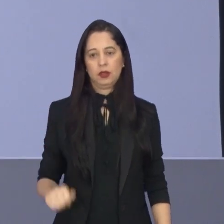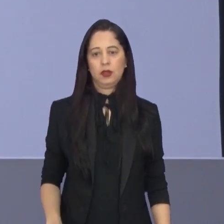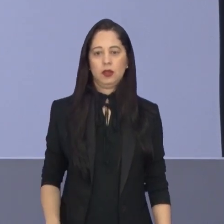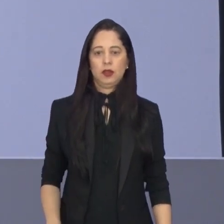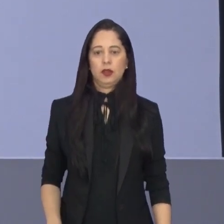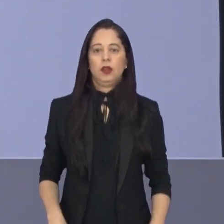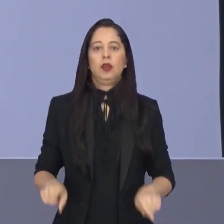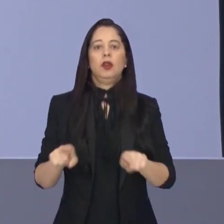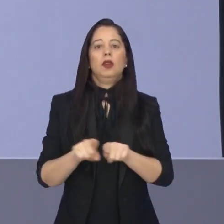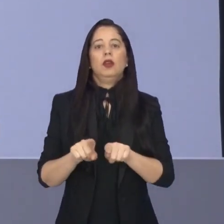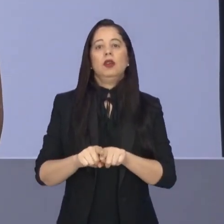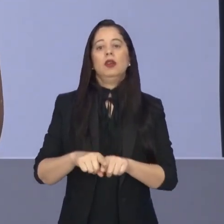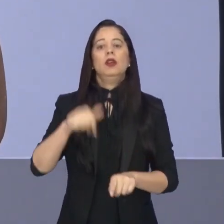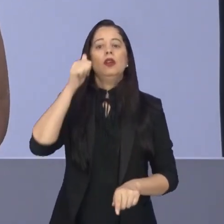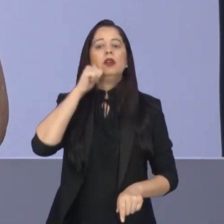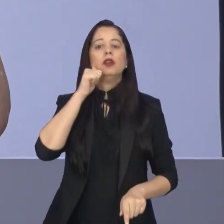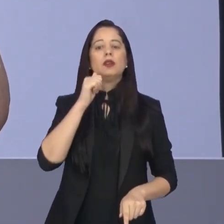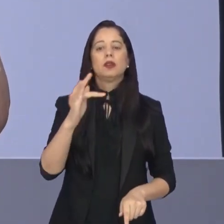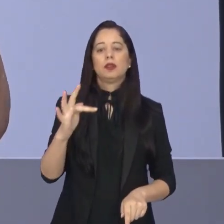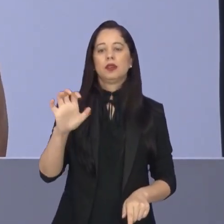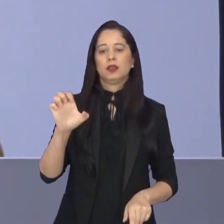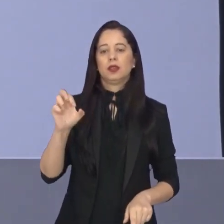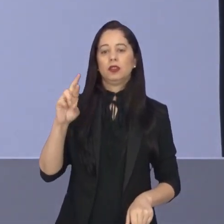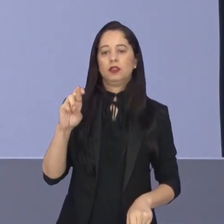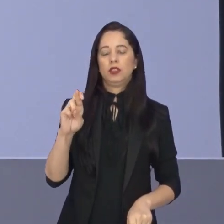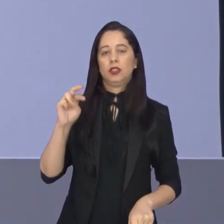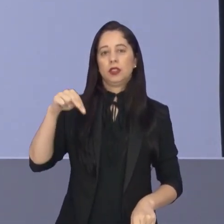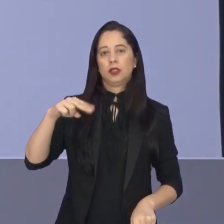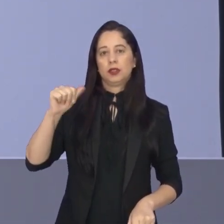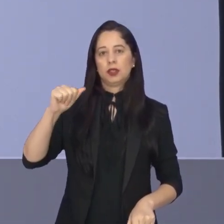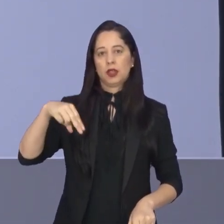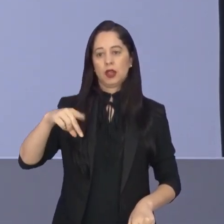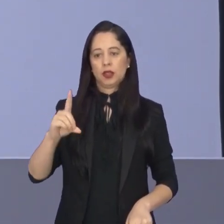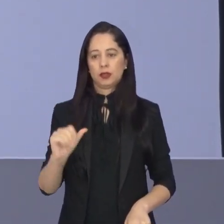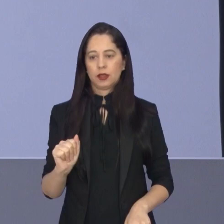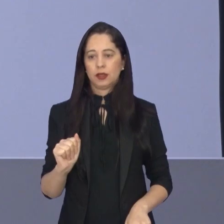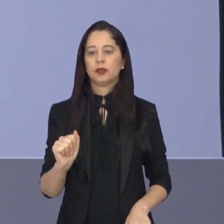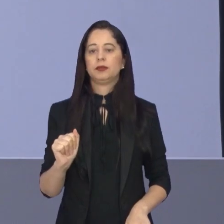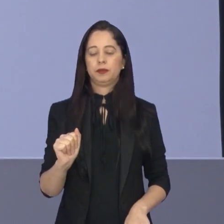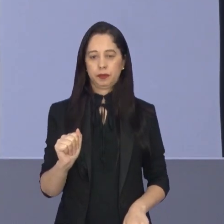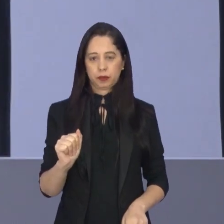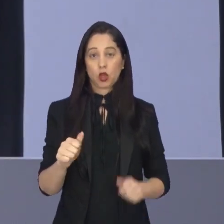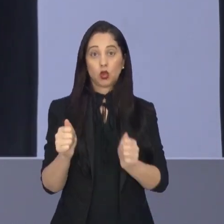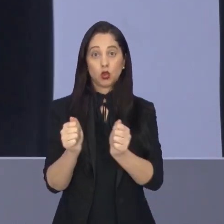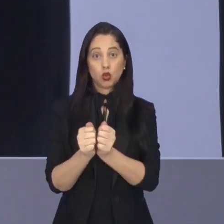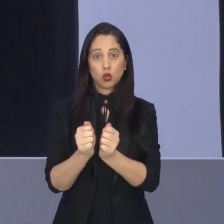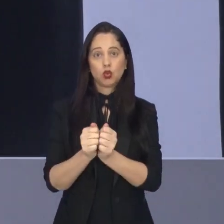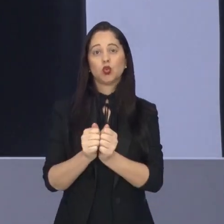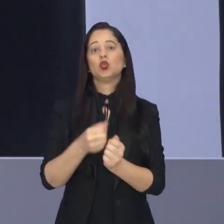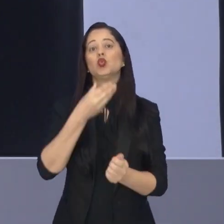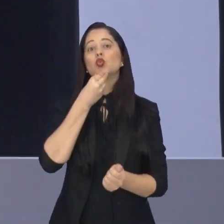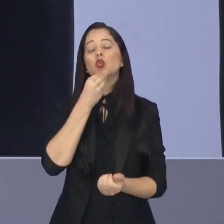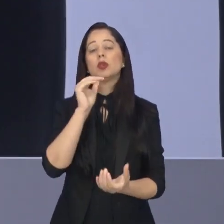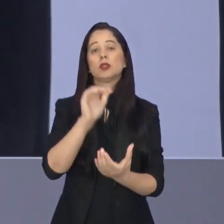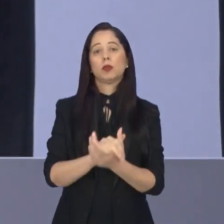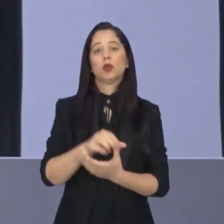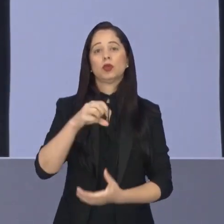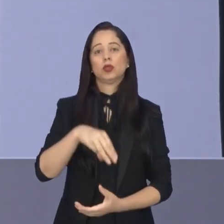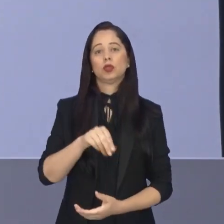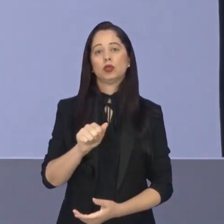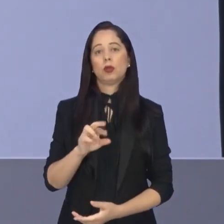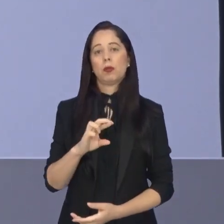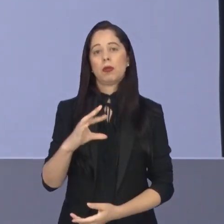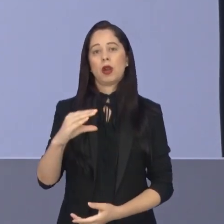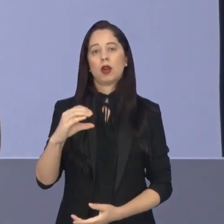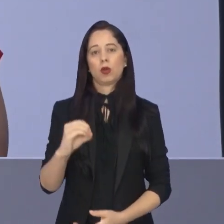E Fernanda, já vou falar todos, né? Fernanda Soares Andrade, com seu esposo Marco Antônio